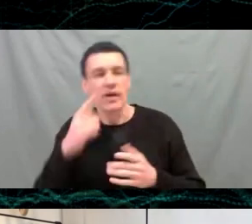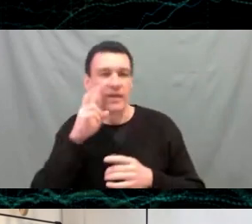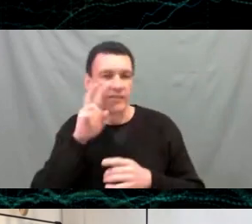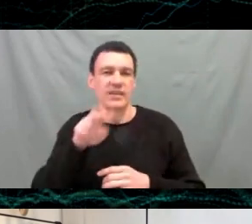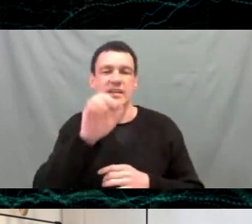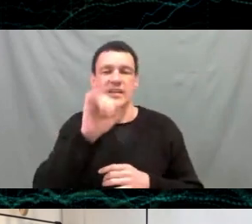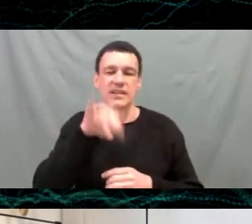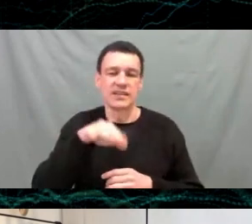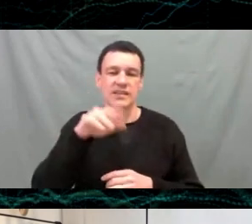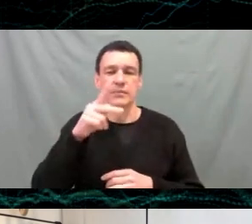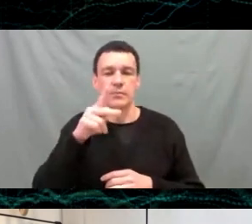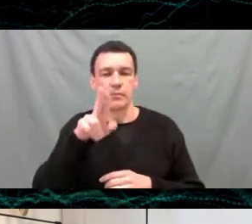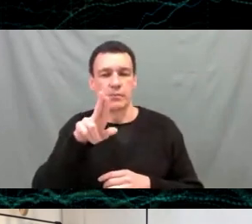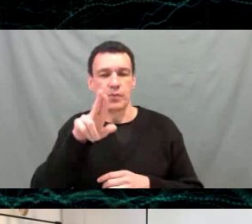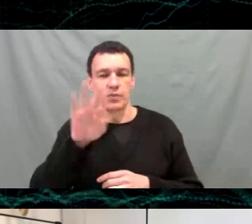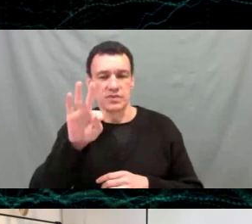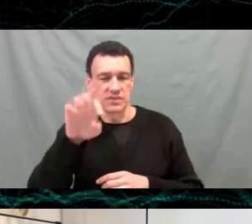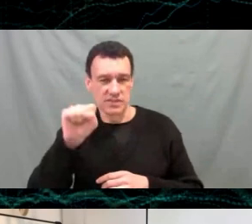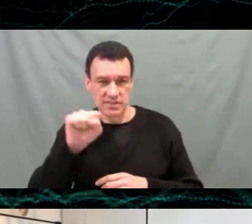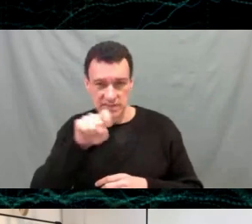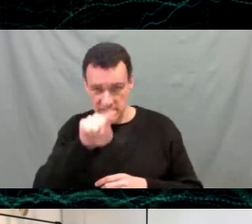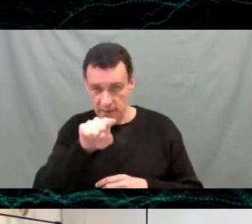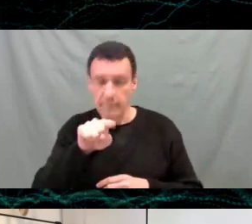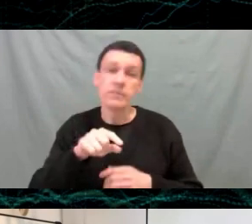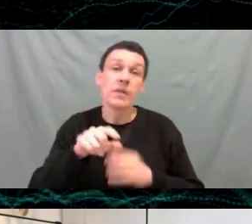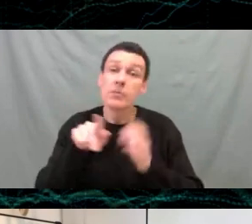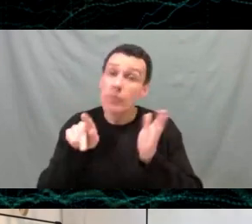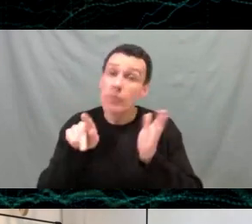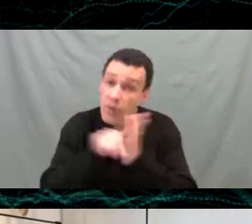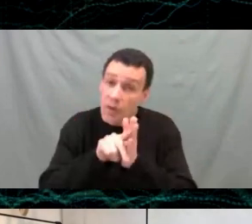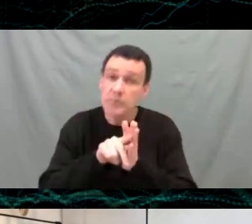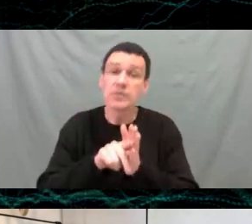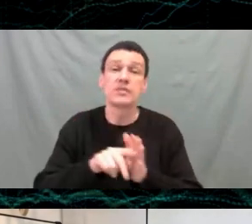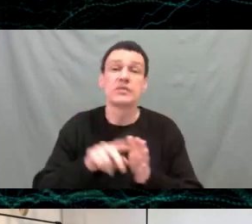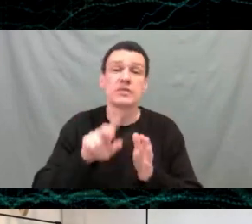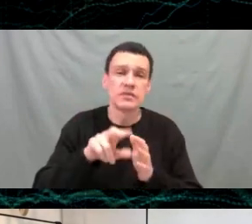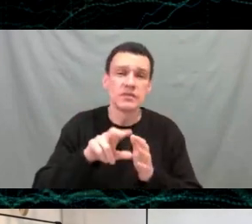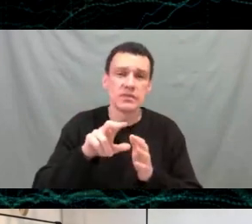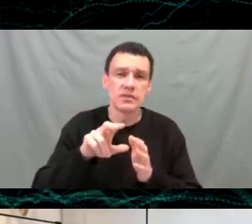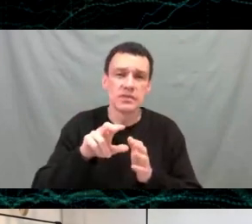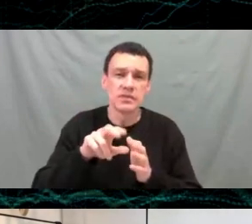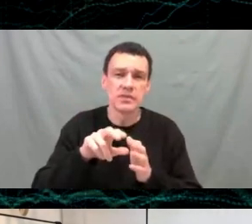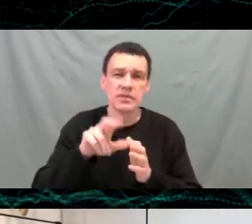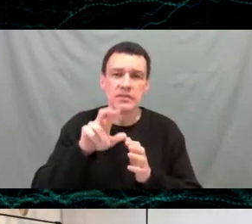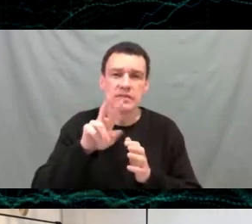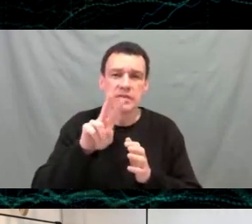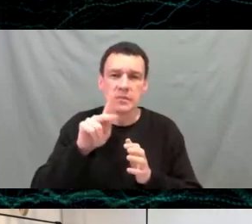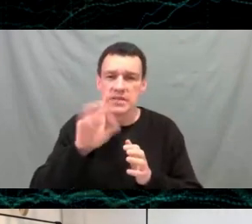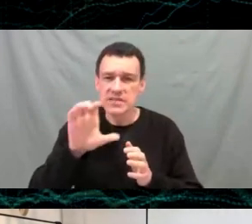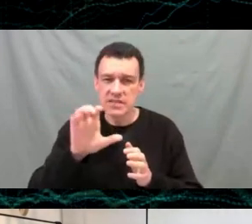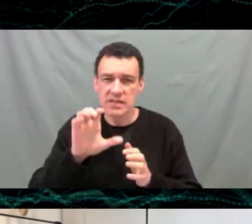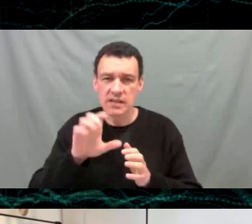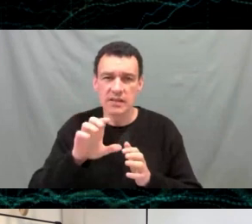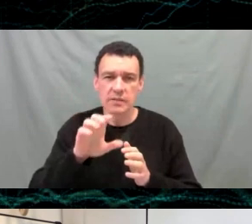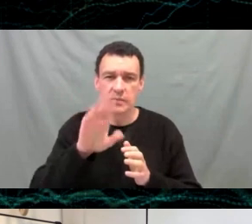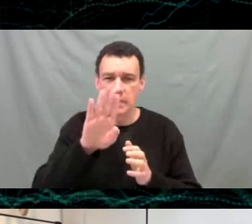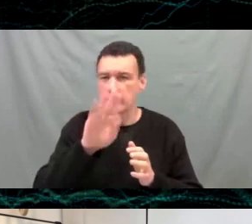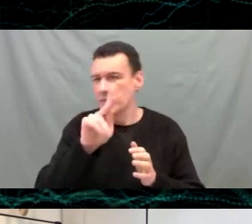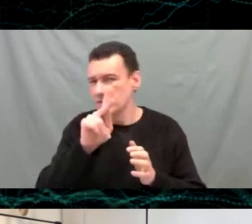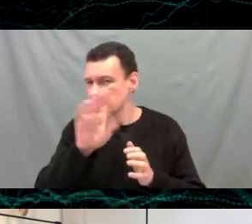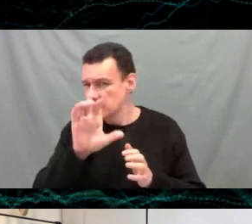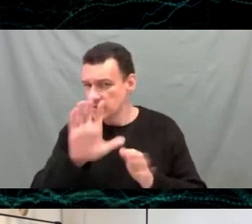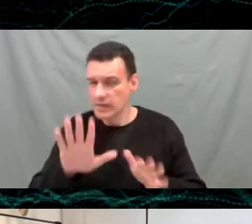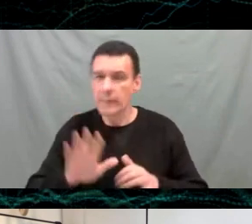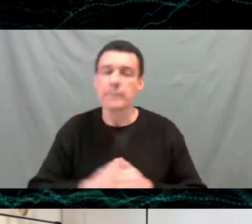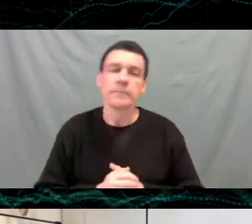inputs relacionados apenas ao VPC. E vocês podem ver que, utilizando o